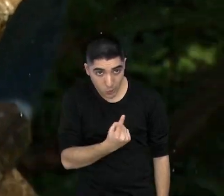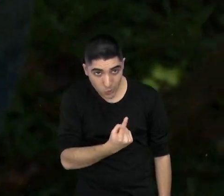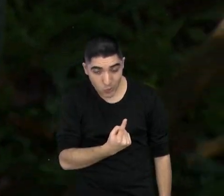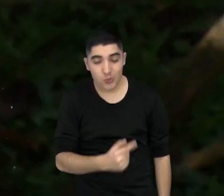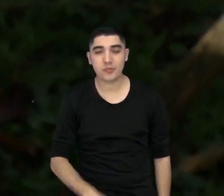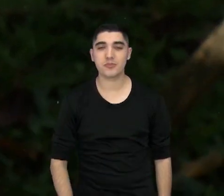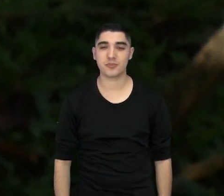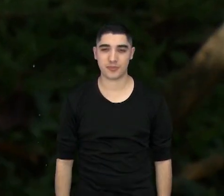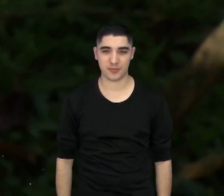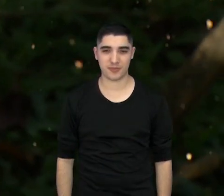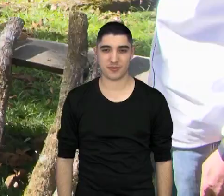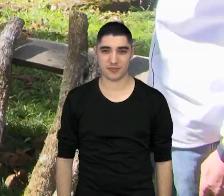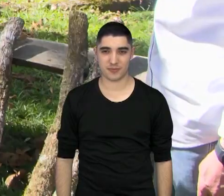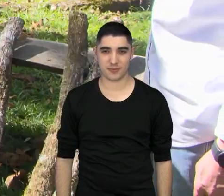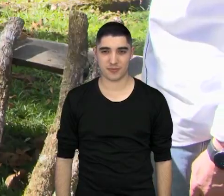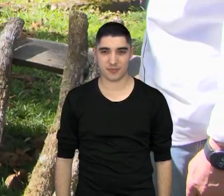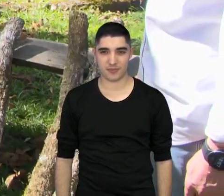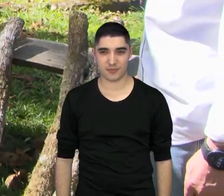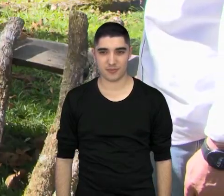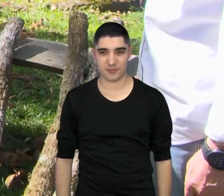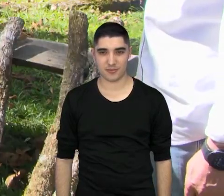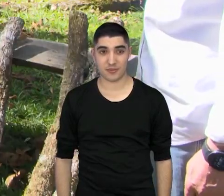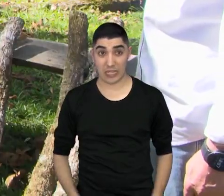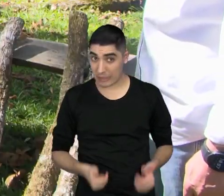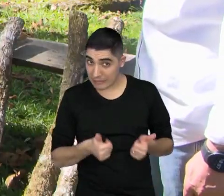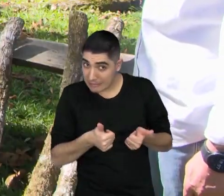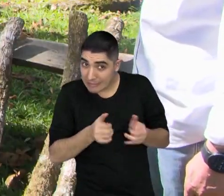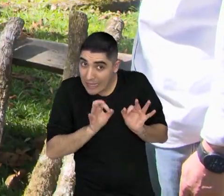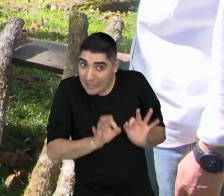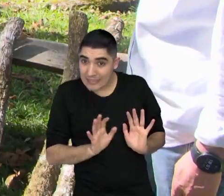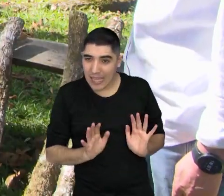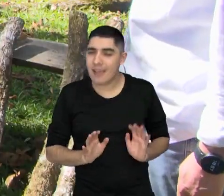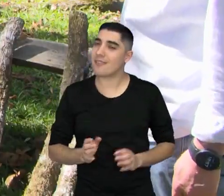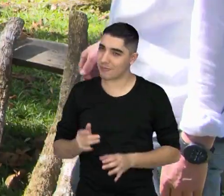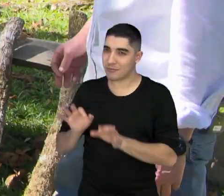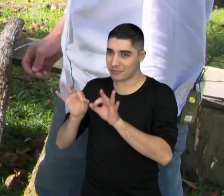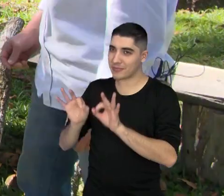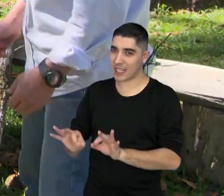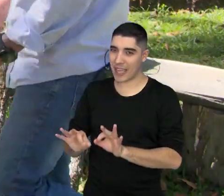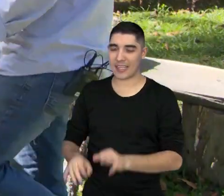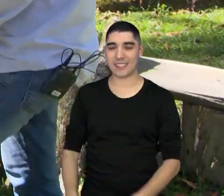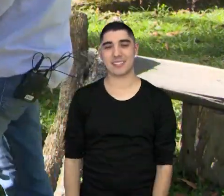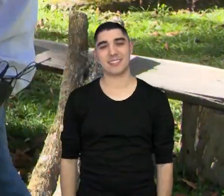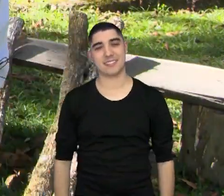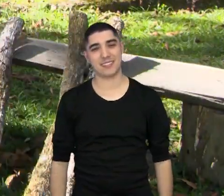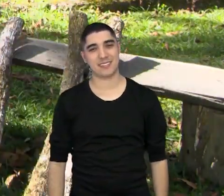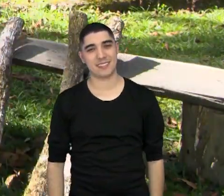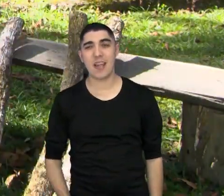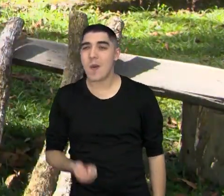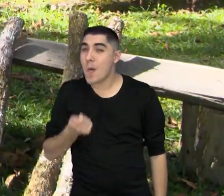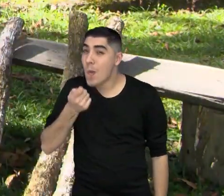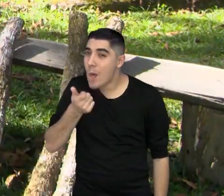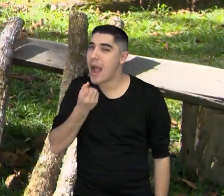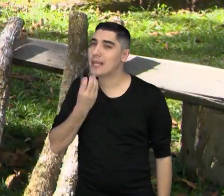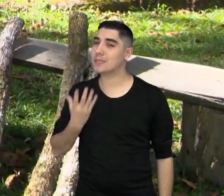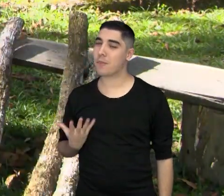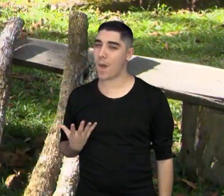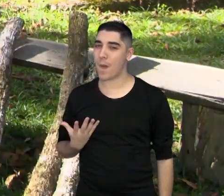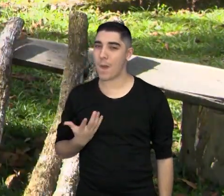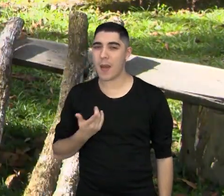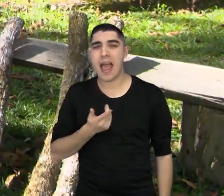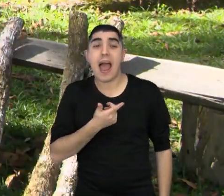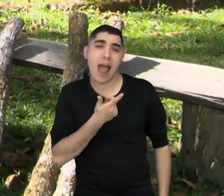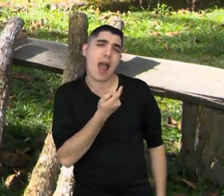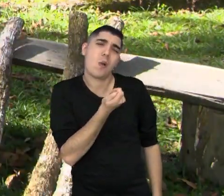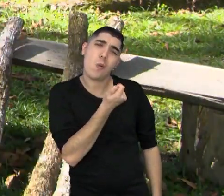Mais um? E aí? Tá quase Olha, bom. Quase mais